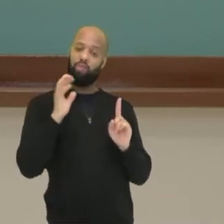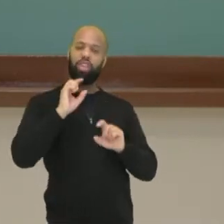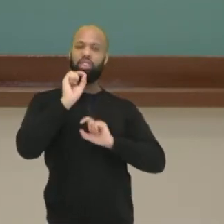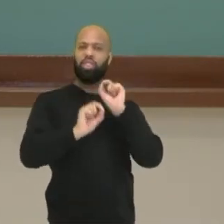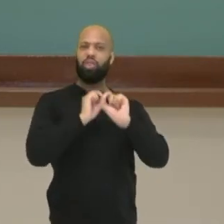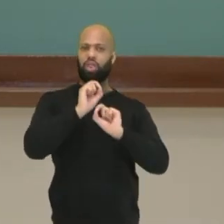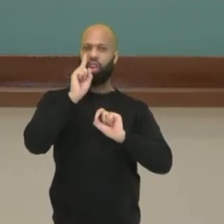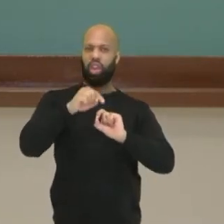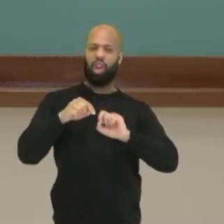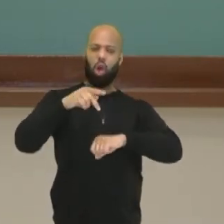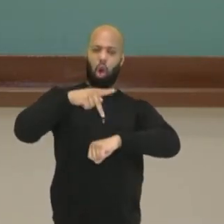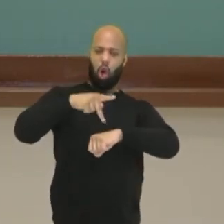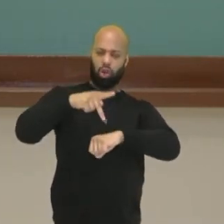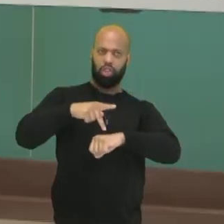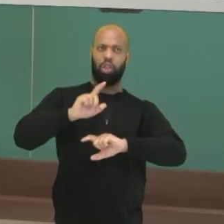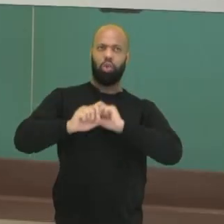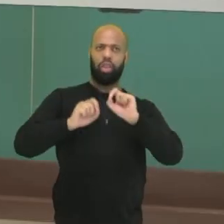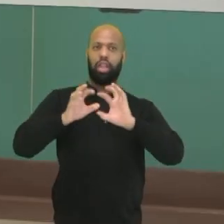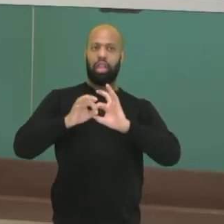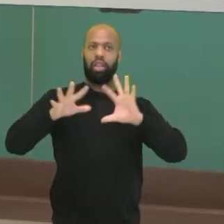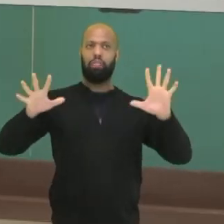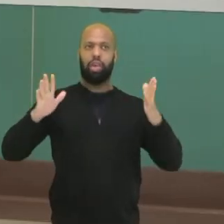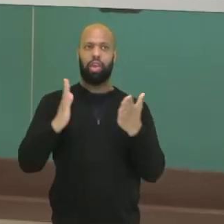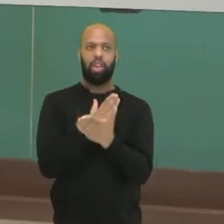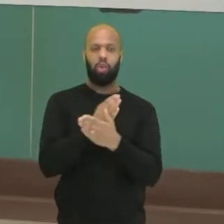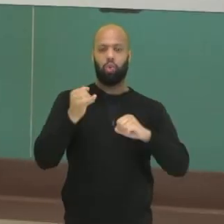intemperismo, ele vai provocar a liberação de íons,